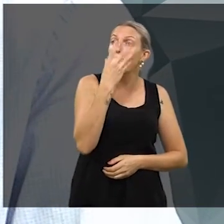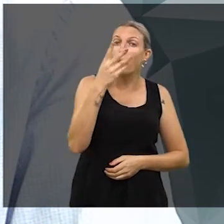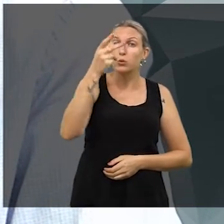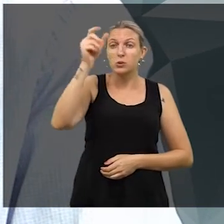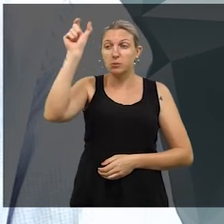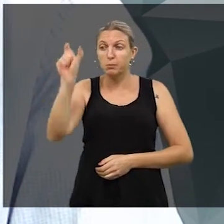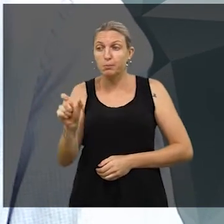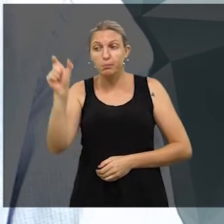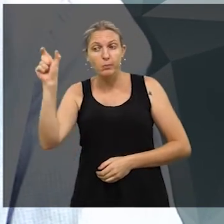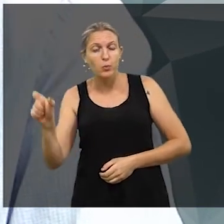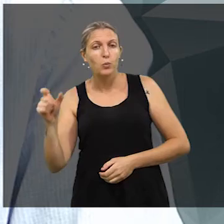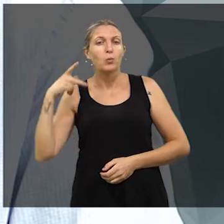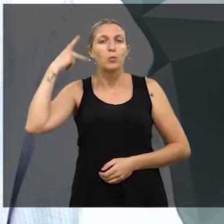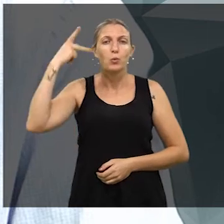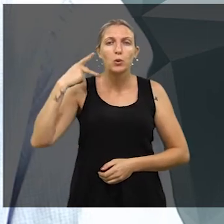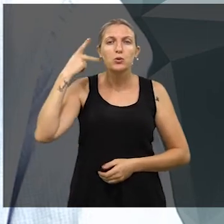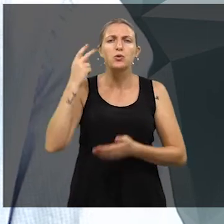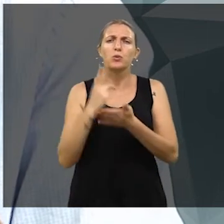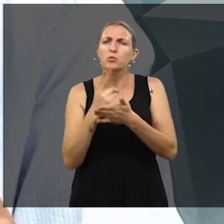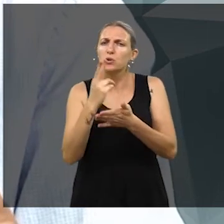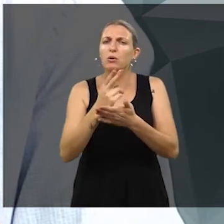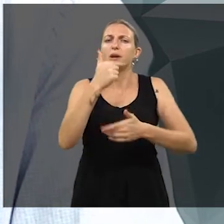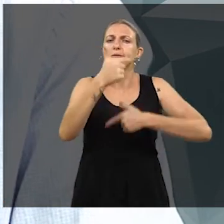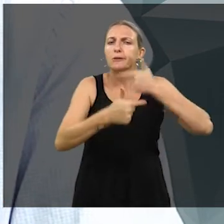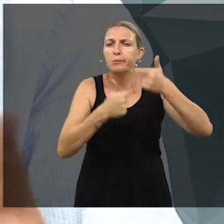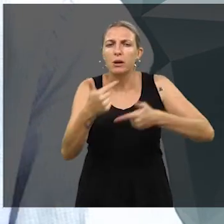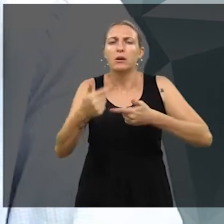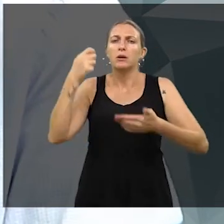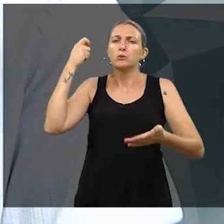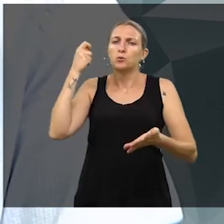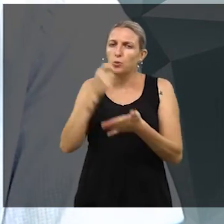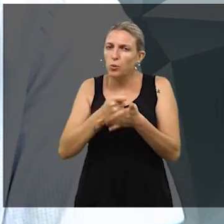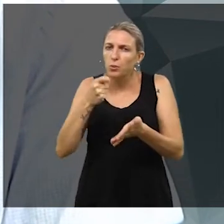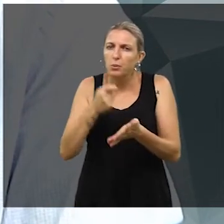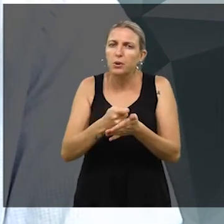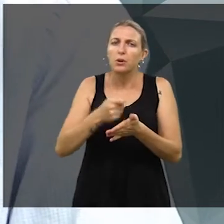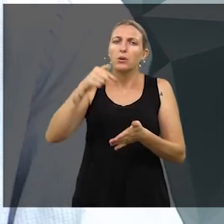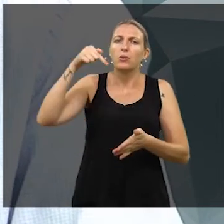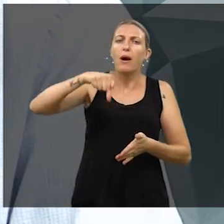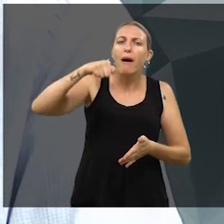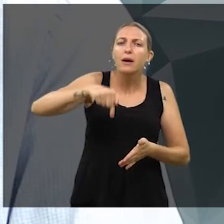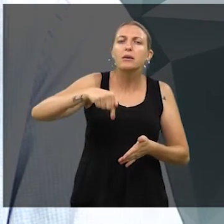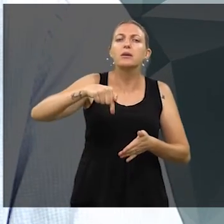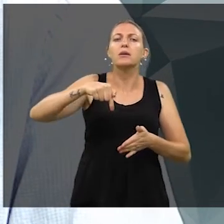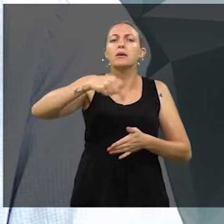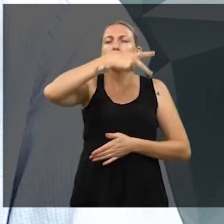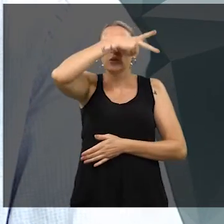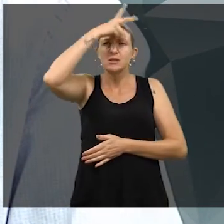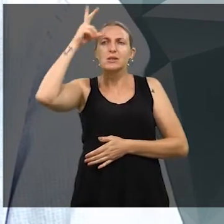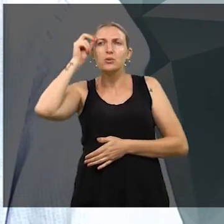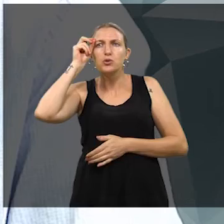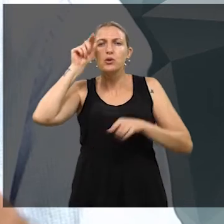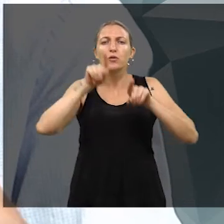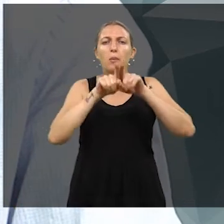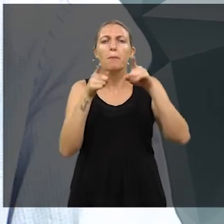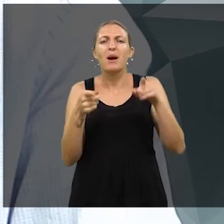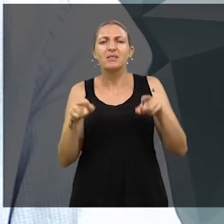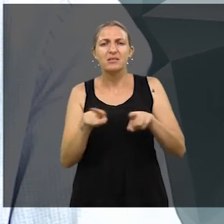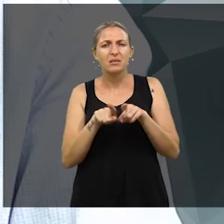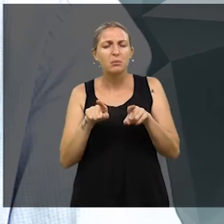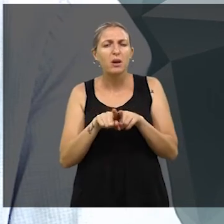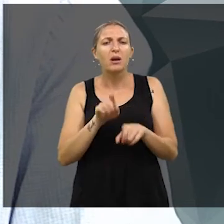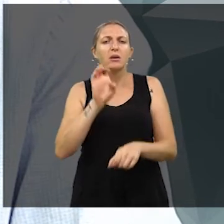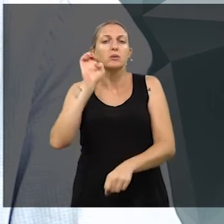a gente vai continuar trabalhando, cobrando, né, tanto aqui do nosso Executivo Municipal, mas também das políticas